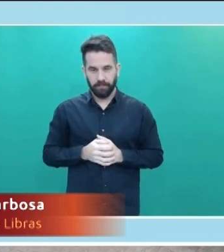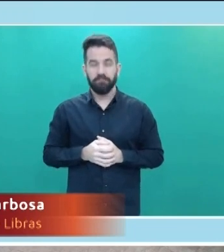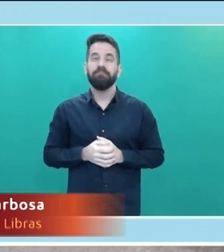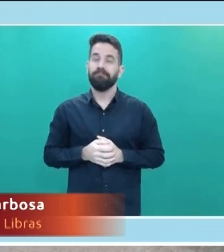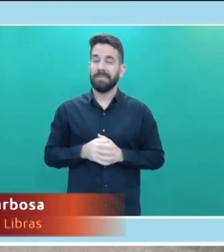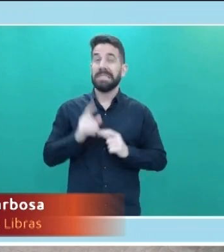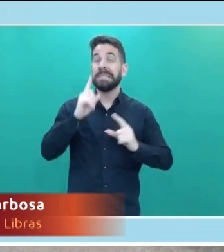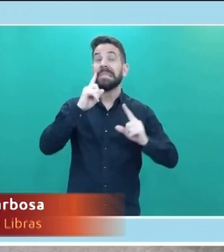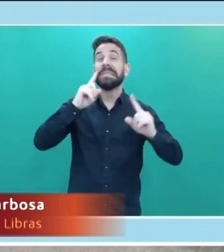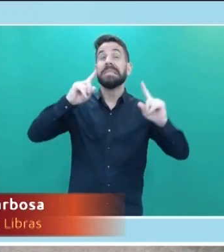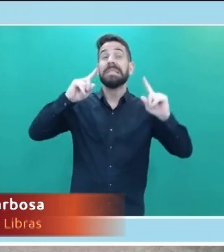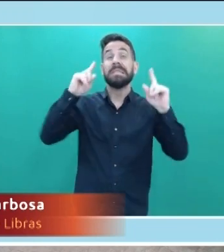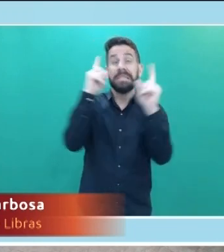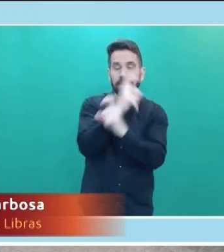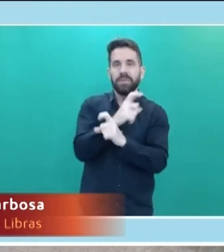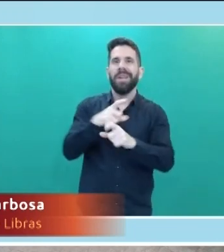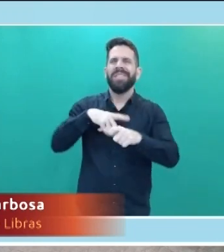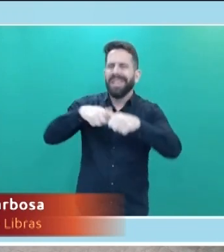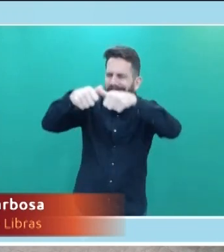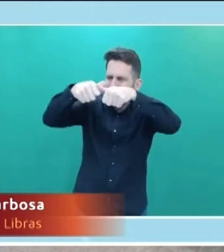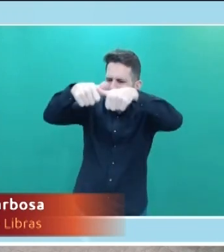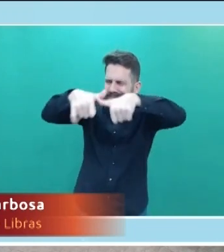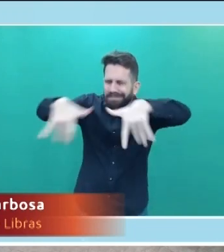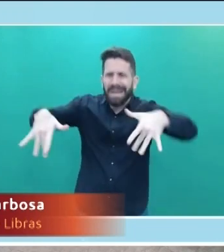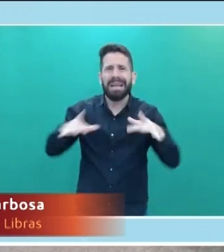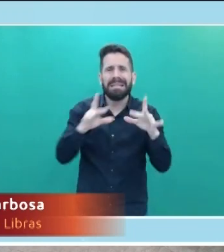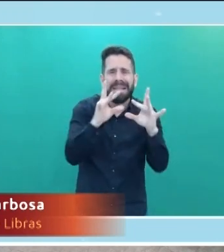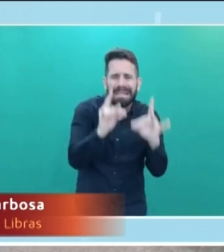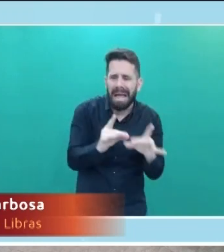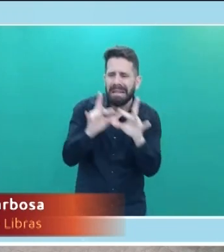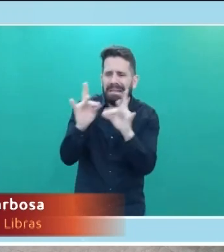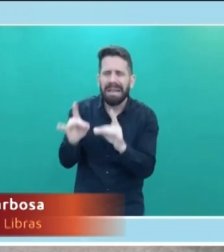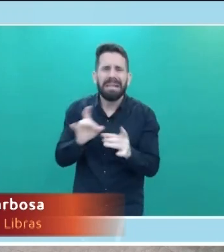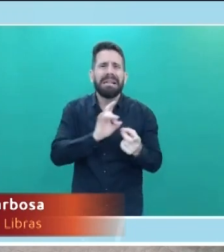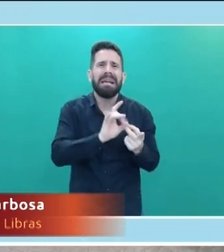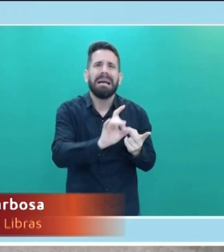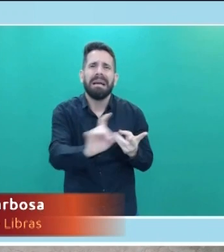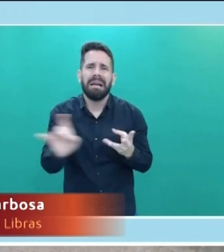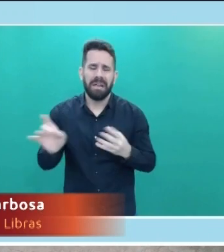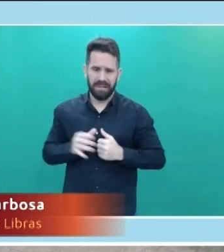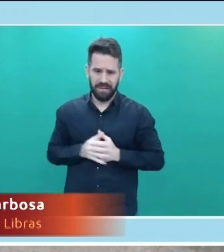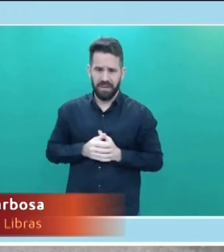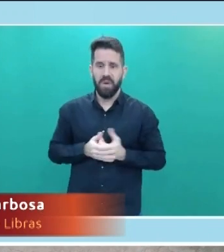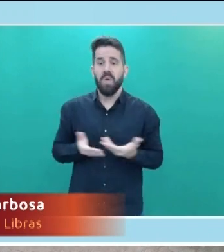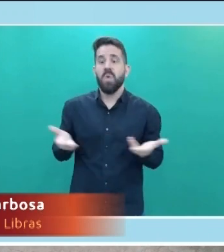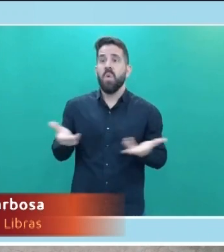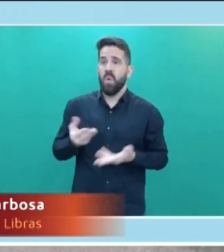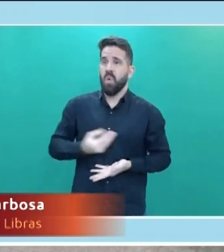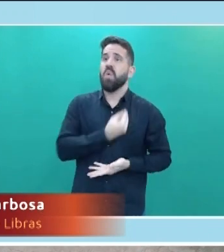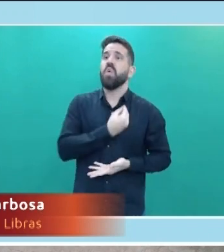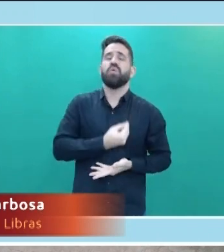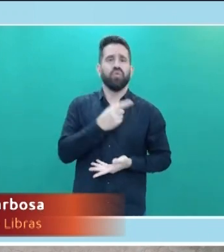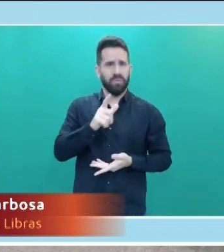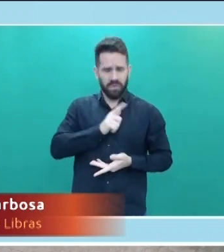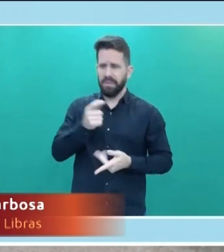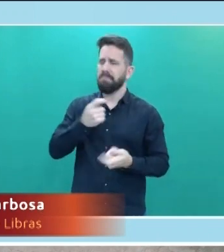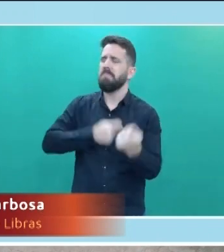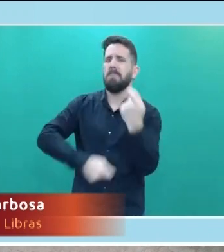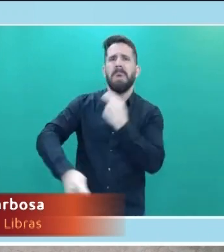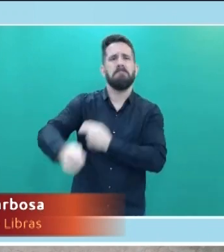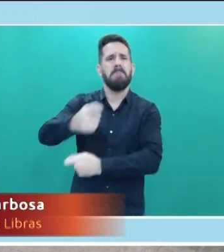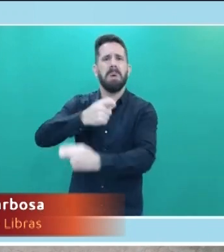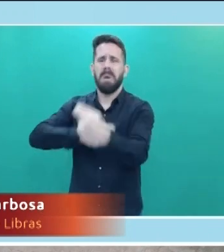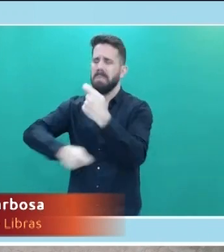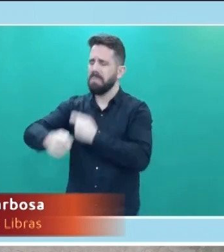eles são muito ramificados, né? Hoje se criou uma indústria em torno da Red Pill, né? Desse